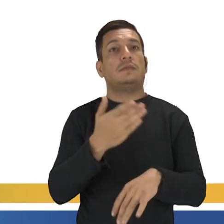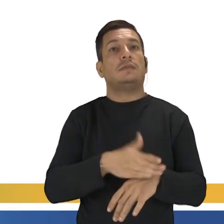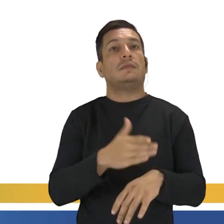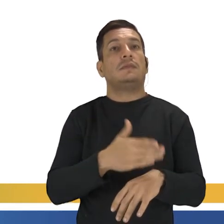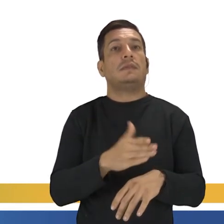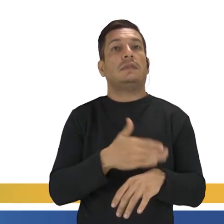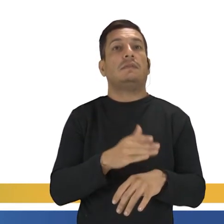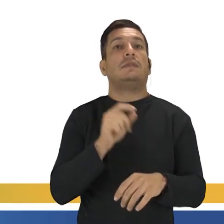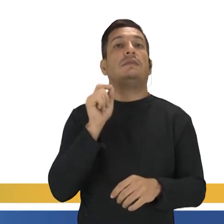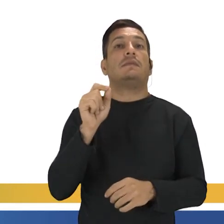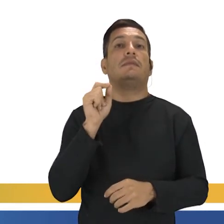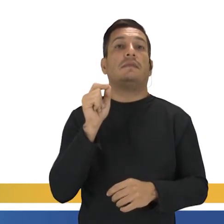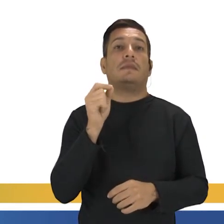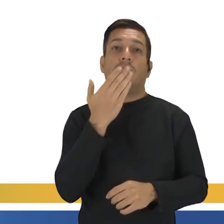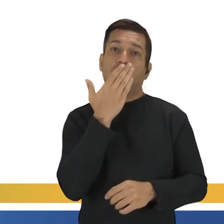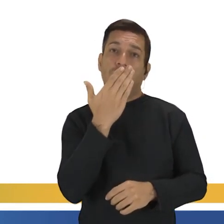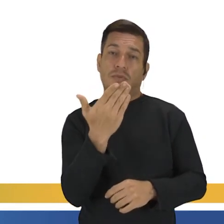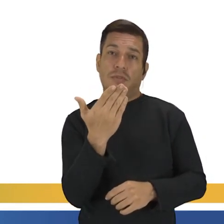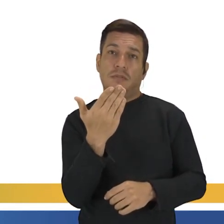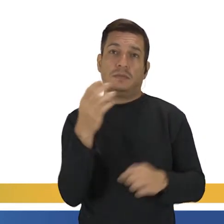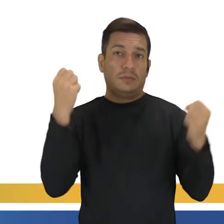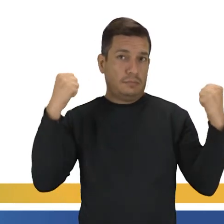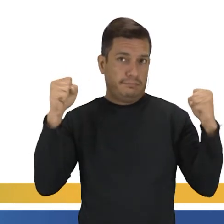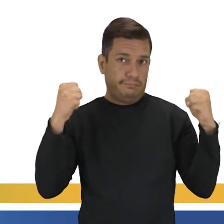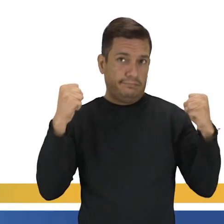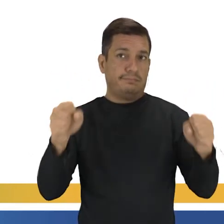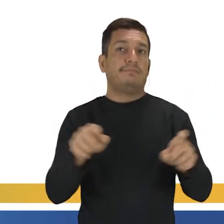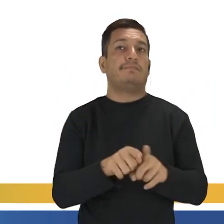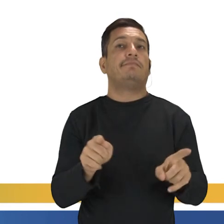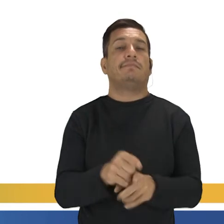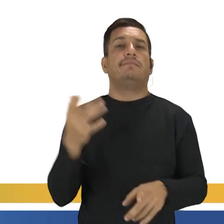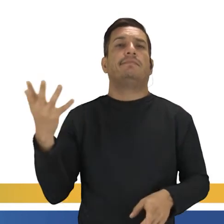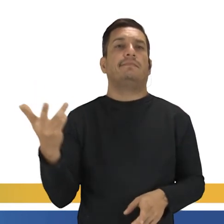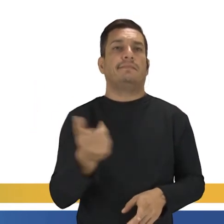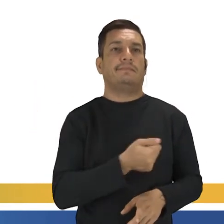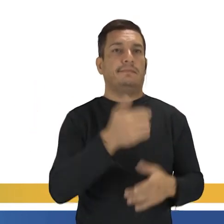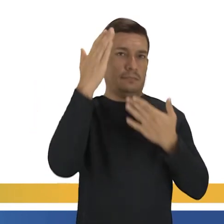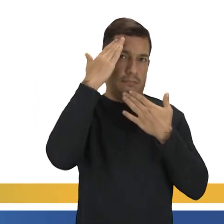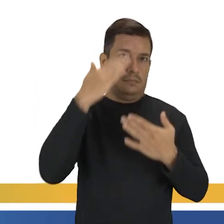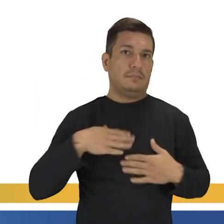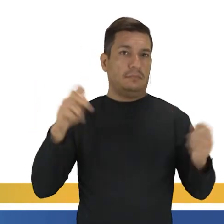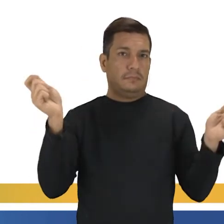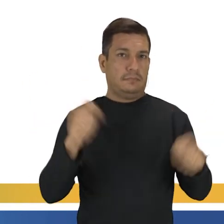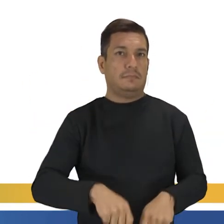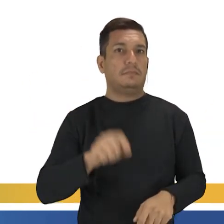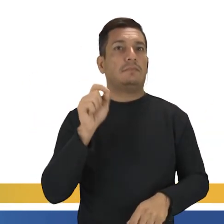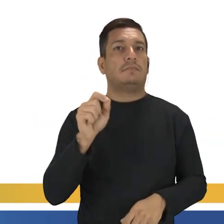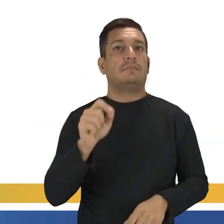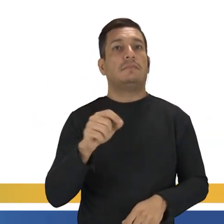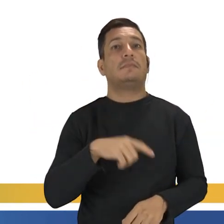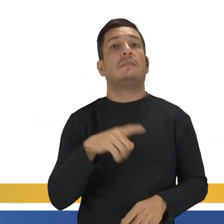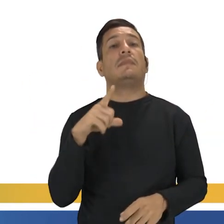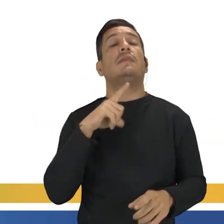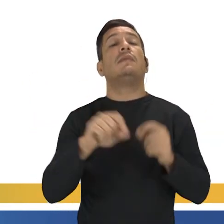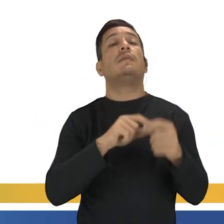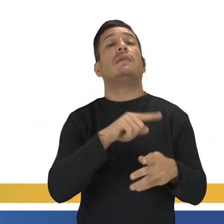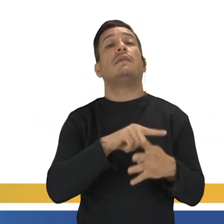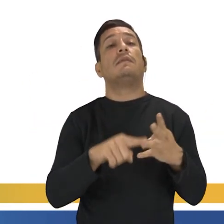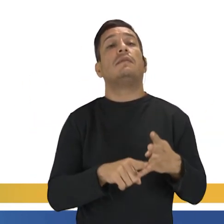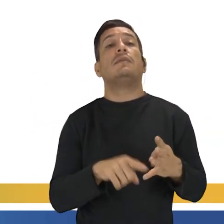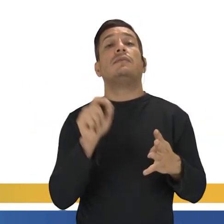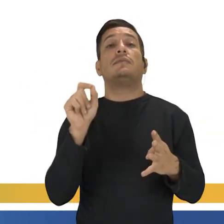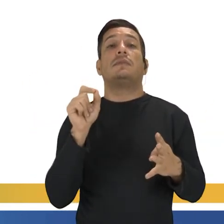executar uma performance máxima num período determinado. Este processo deve ser guiado por princípios que orientam seus procedimentos